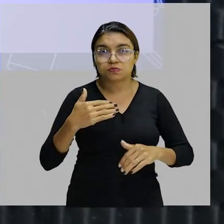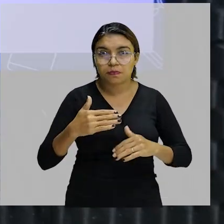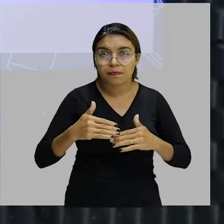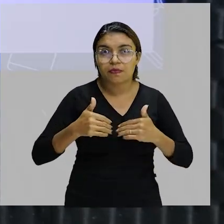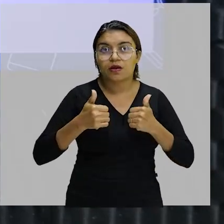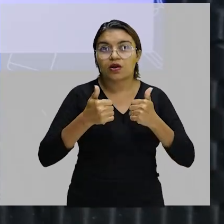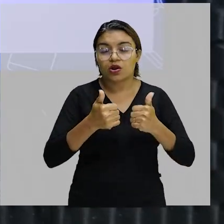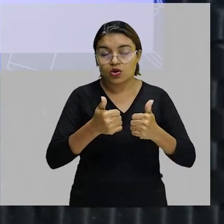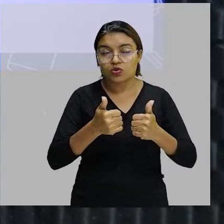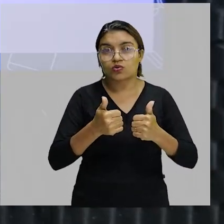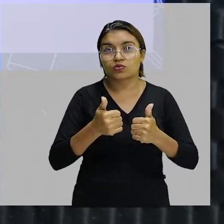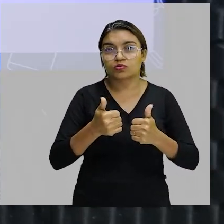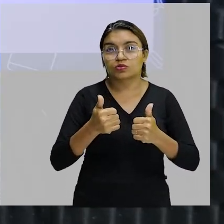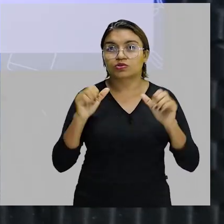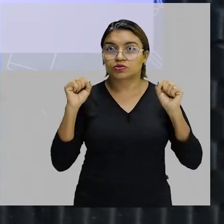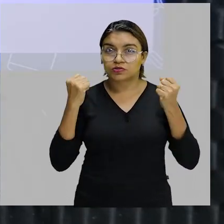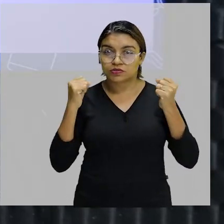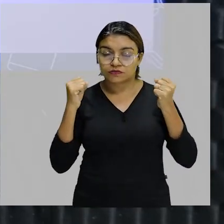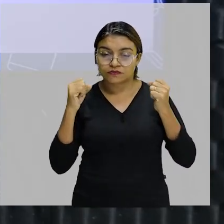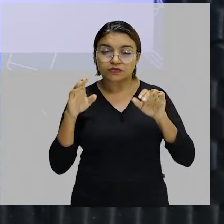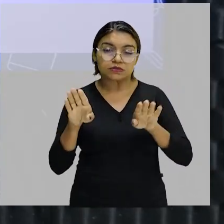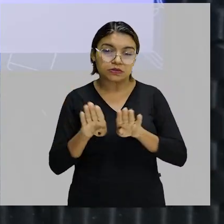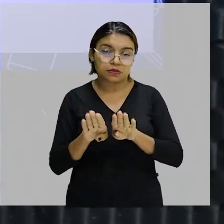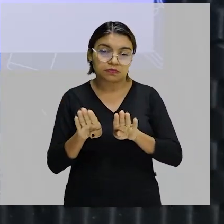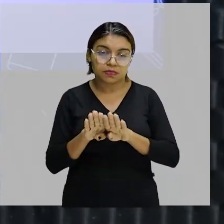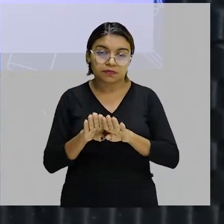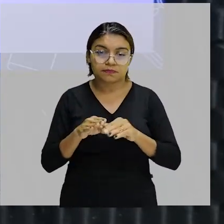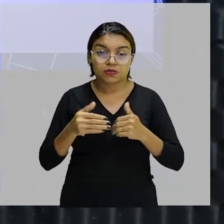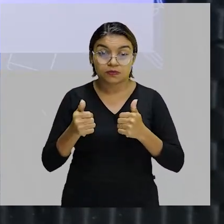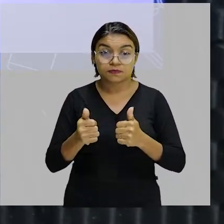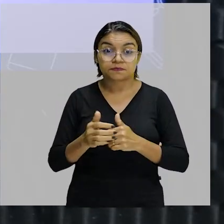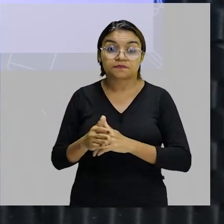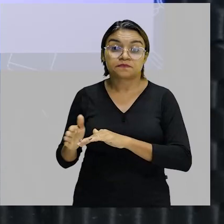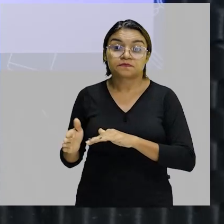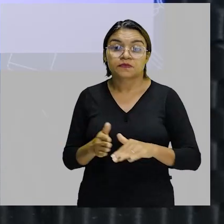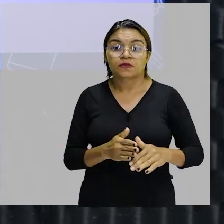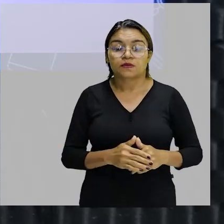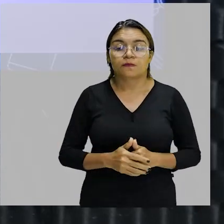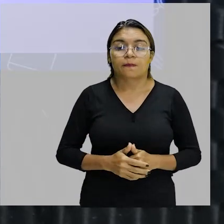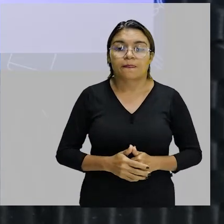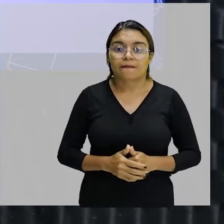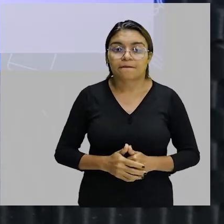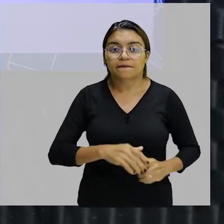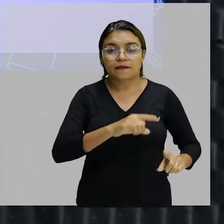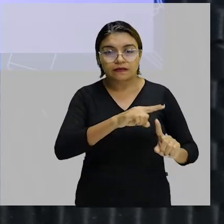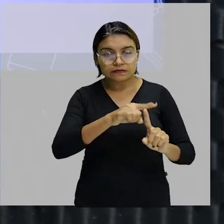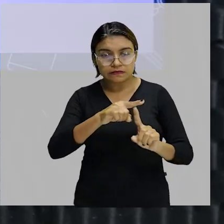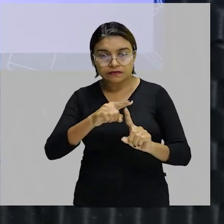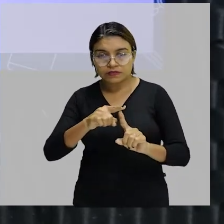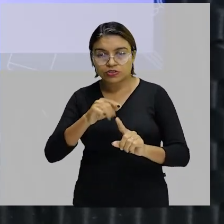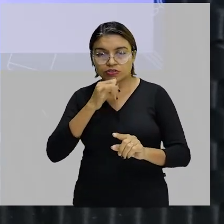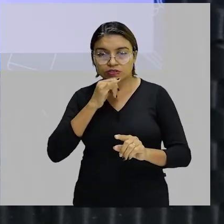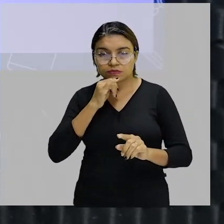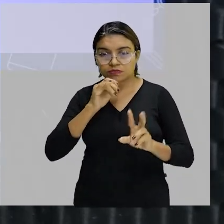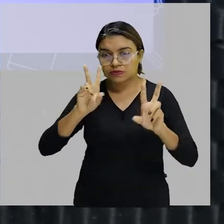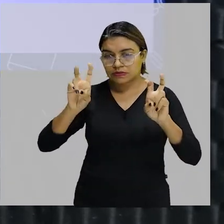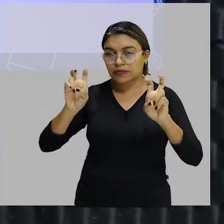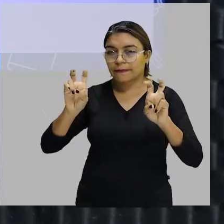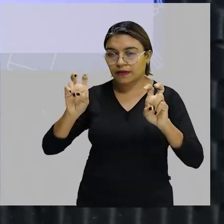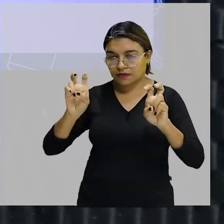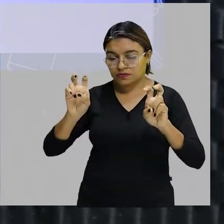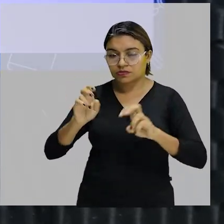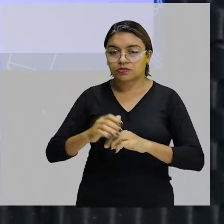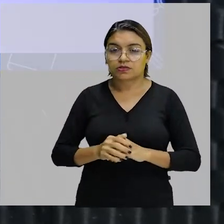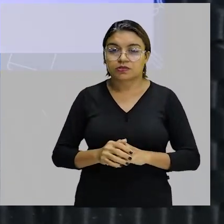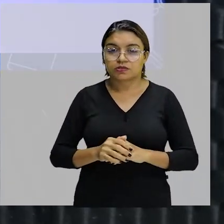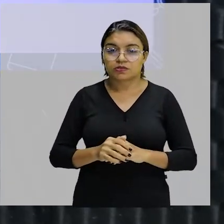exercícios físicos, qualquer que seja. Então, as unidades temáticas da educação física, só para deixar mais claro